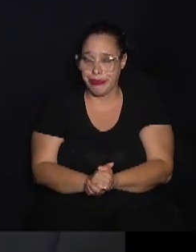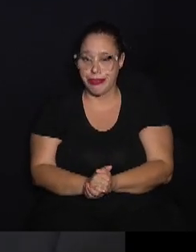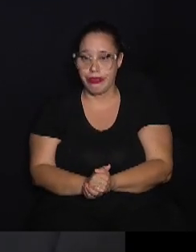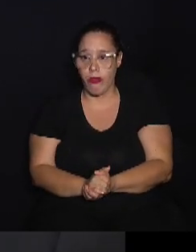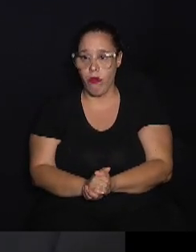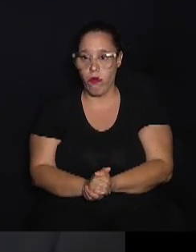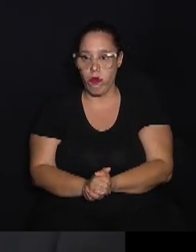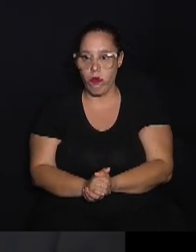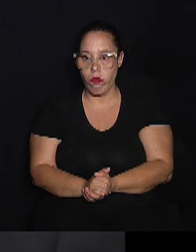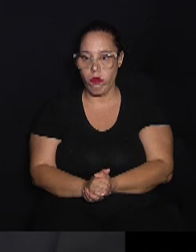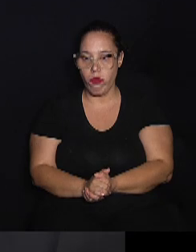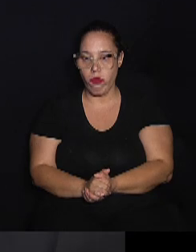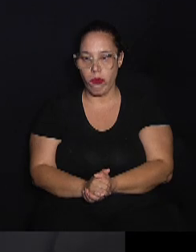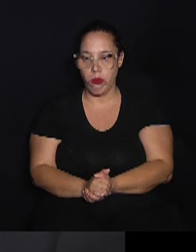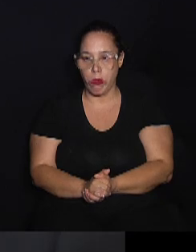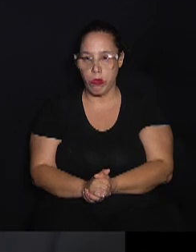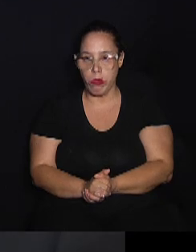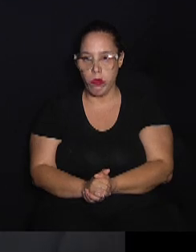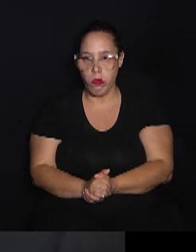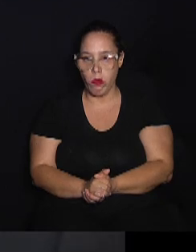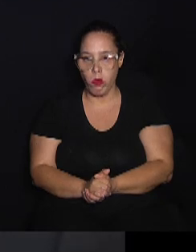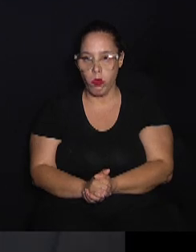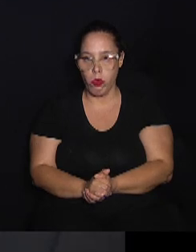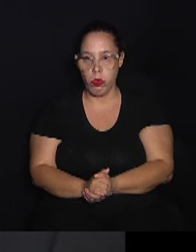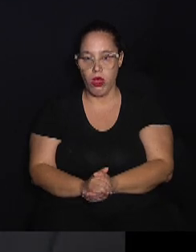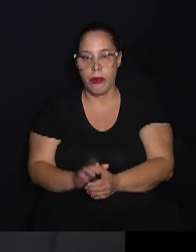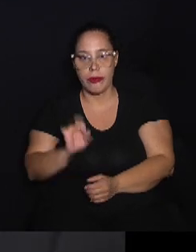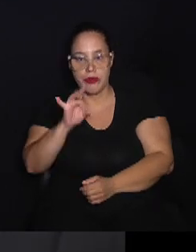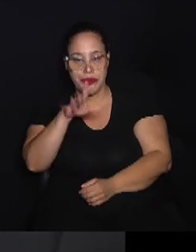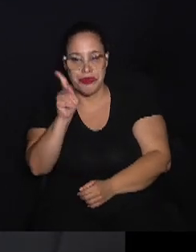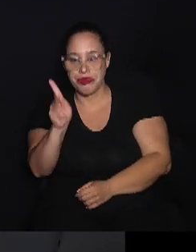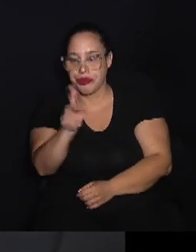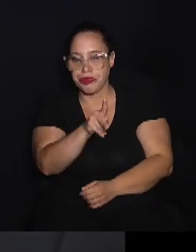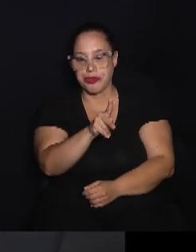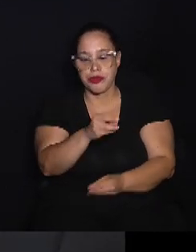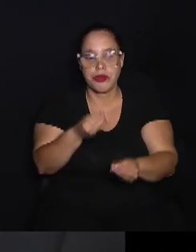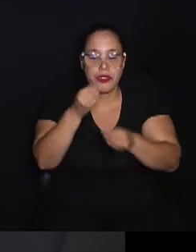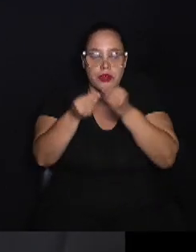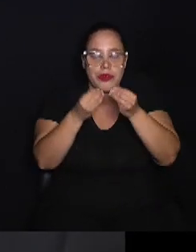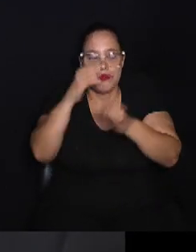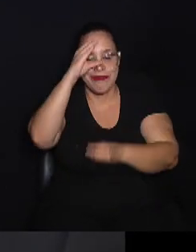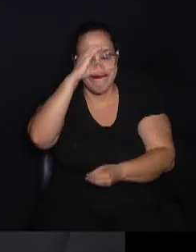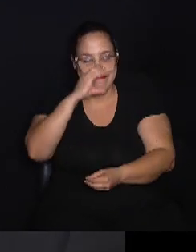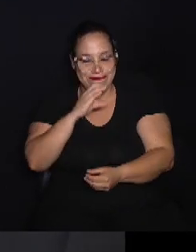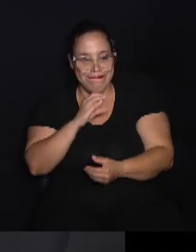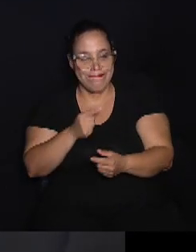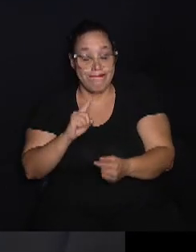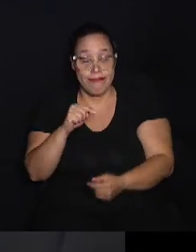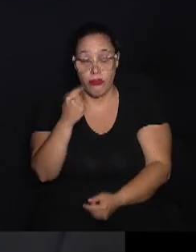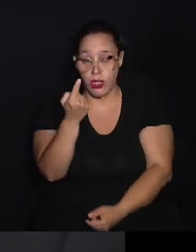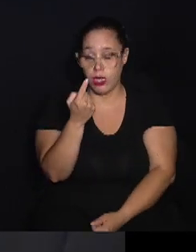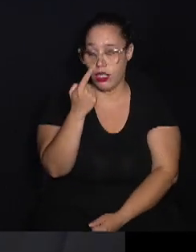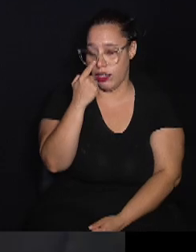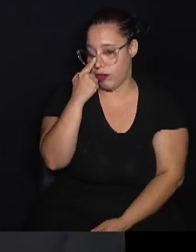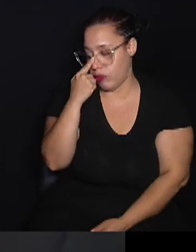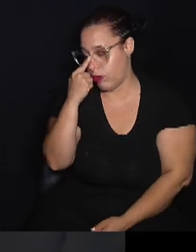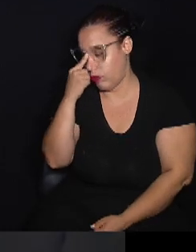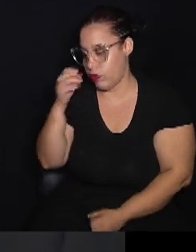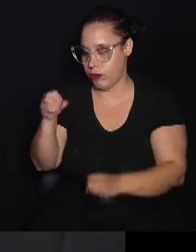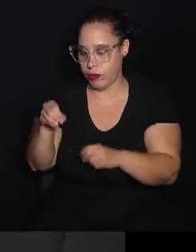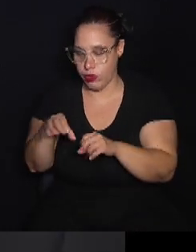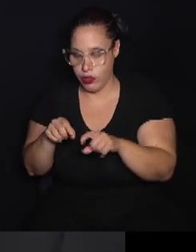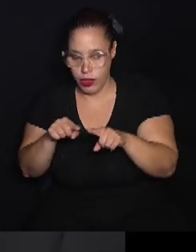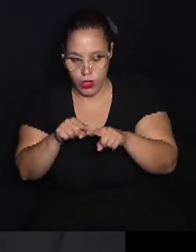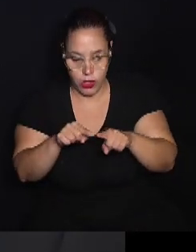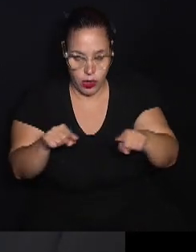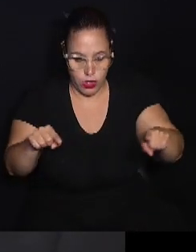e sei que vocês agem não só como professor mas como cidadãos que vai além de do ensino em sala de